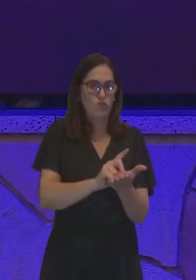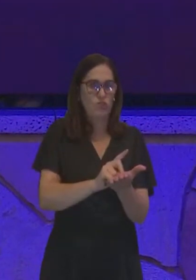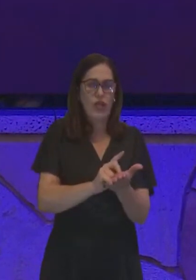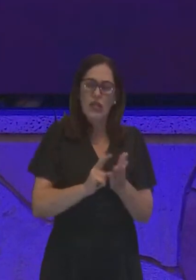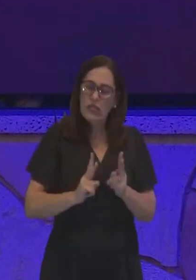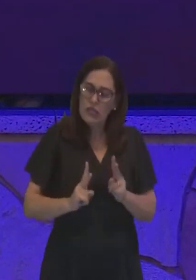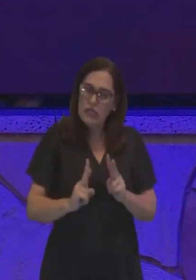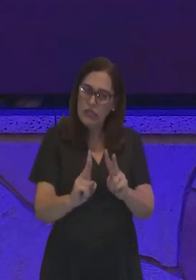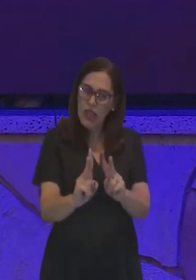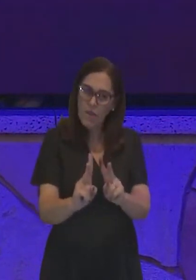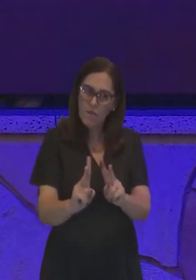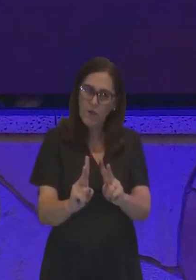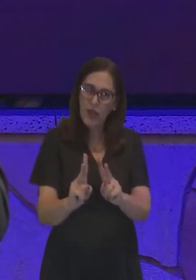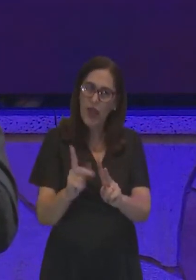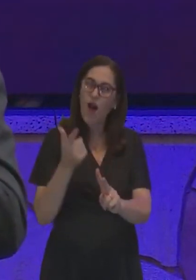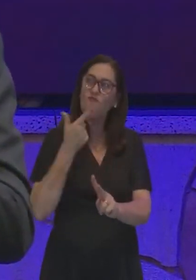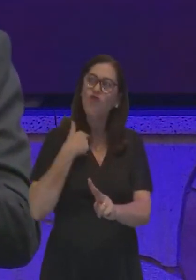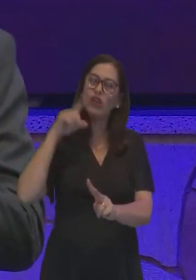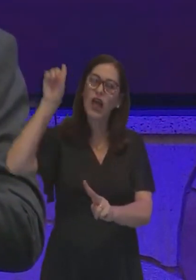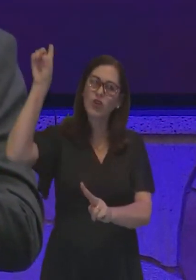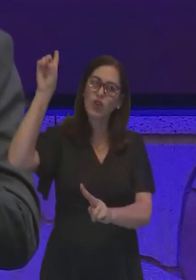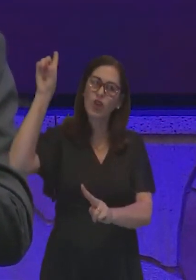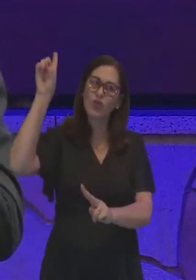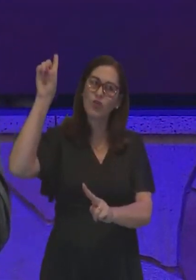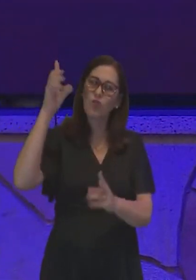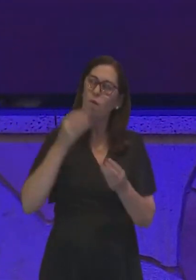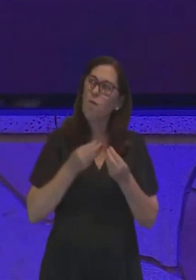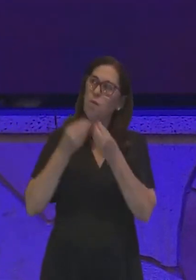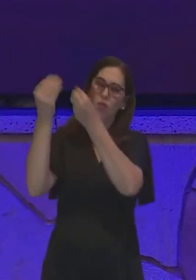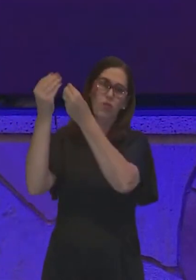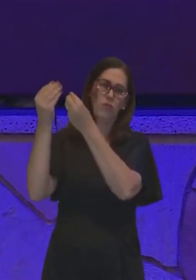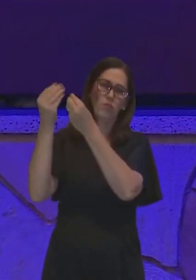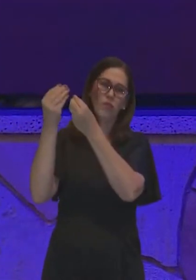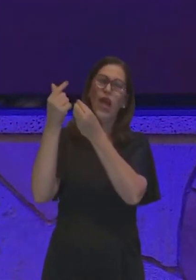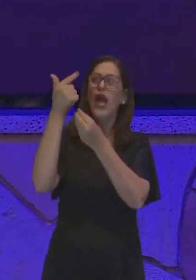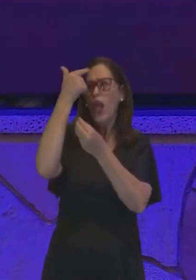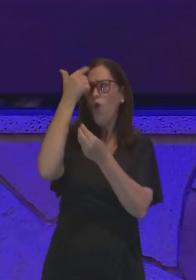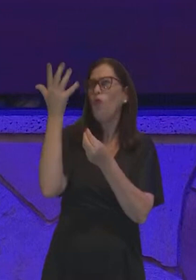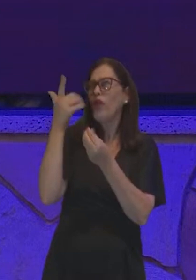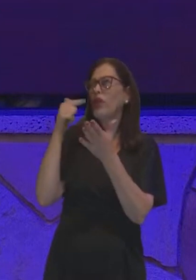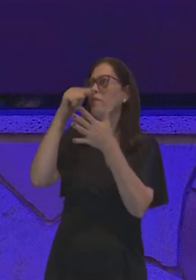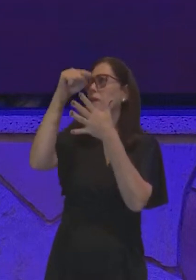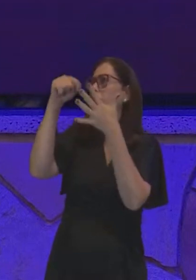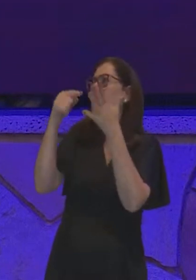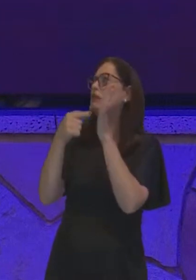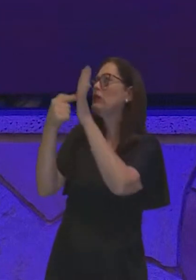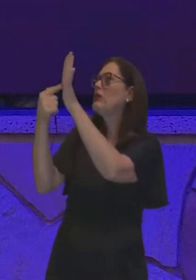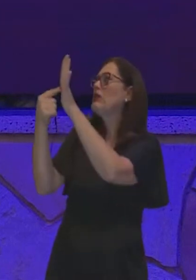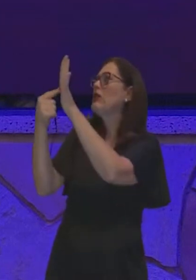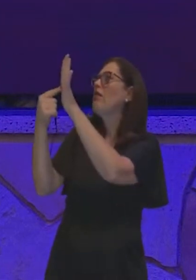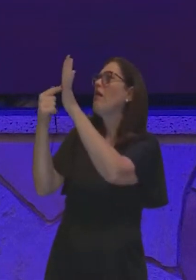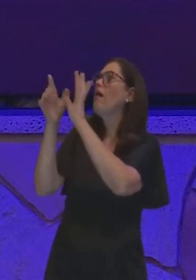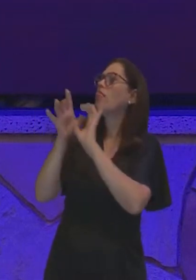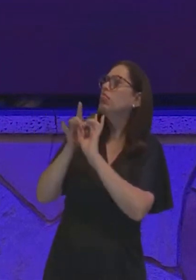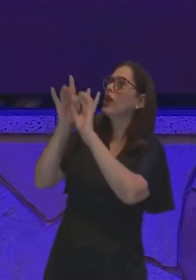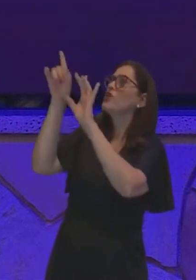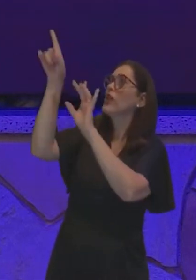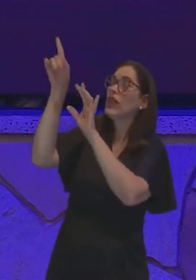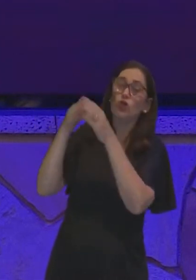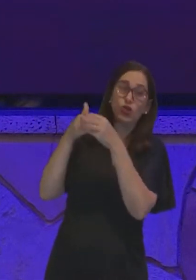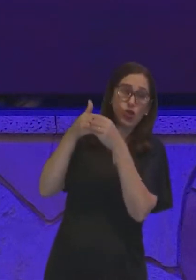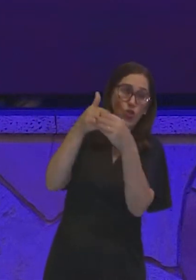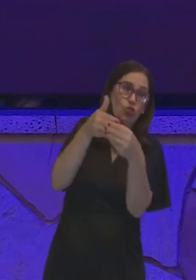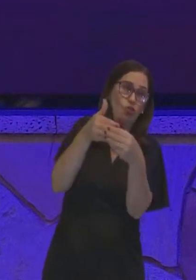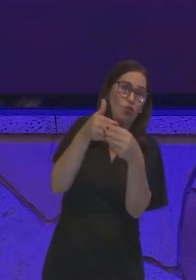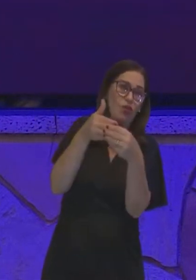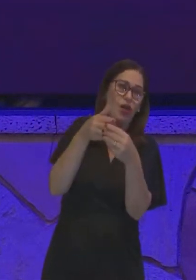sempre os planos de Deus, nas mãos de Deus, os seus planos, e permita que Ele dirija os seus passos. Haja